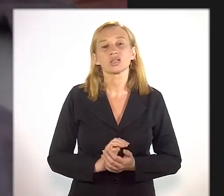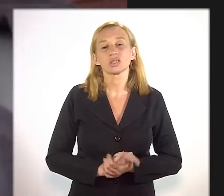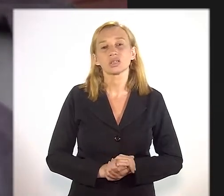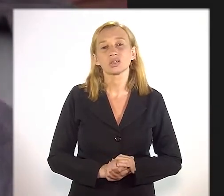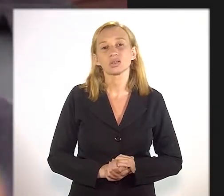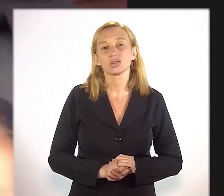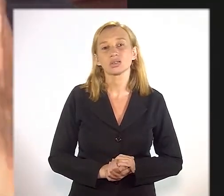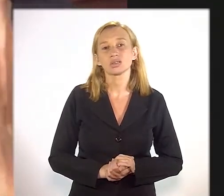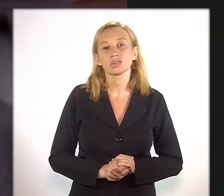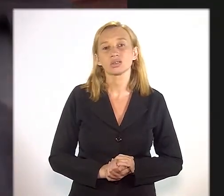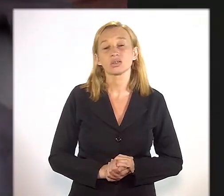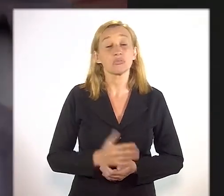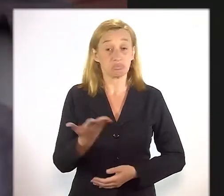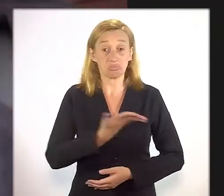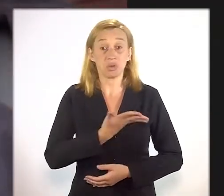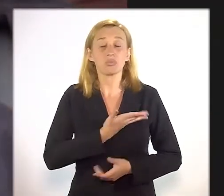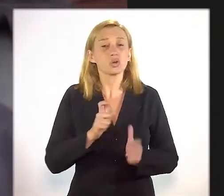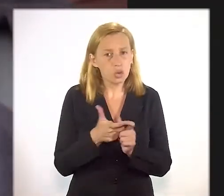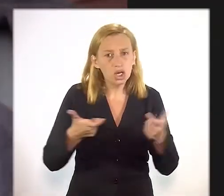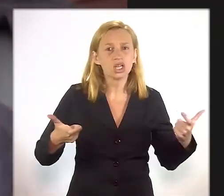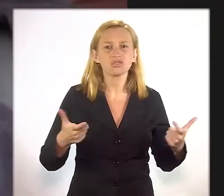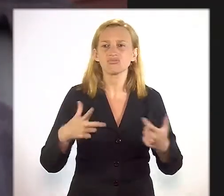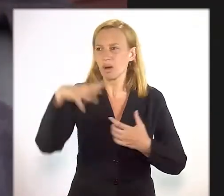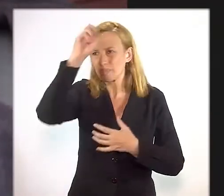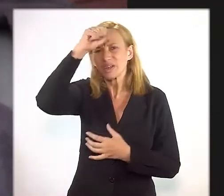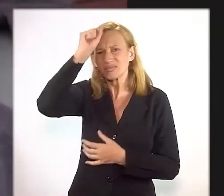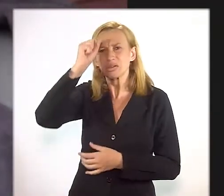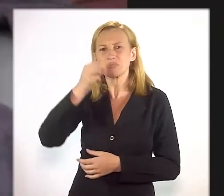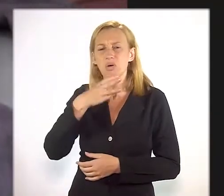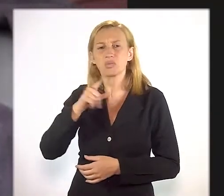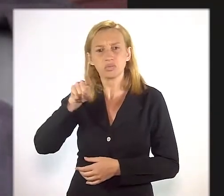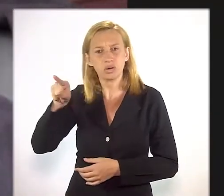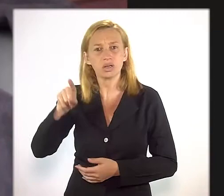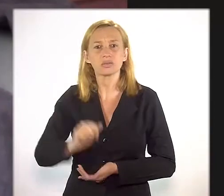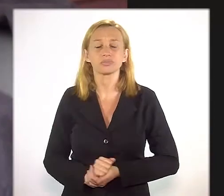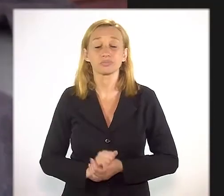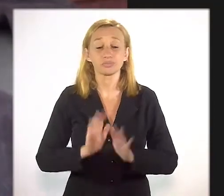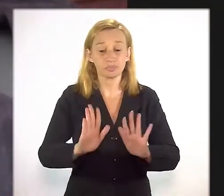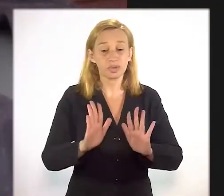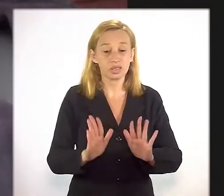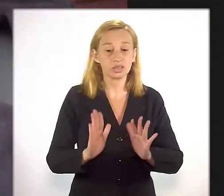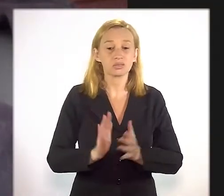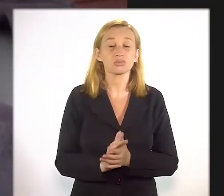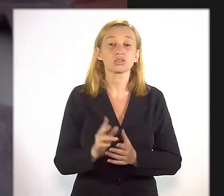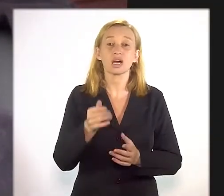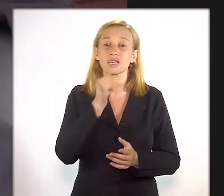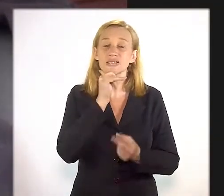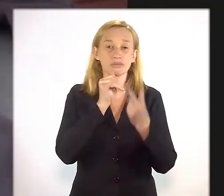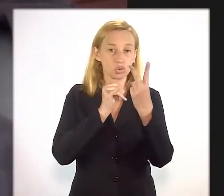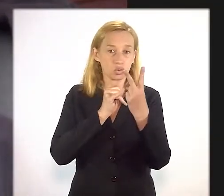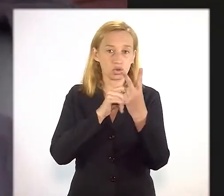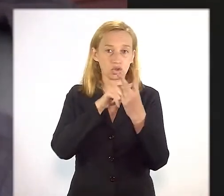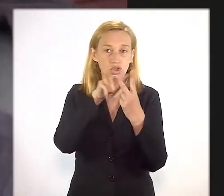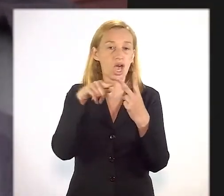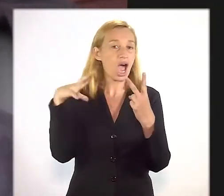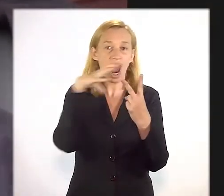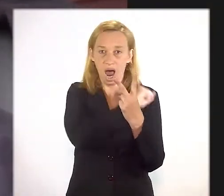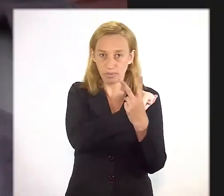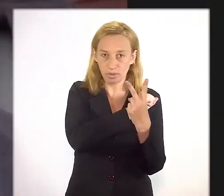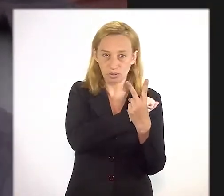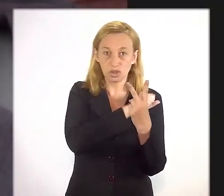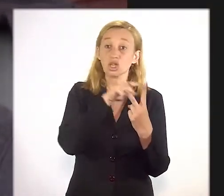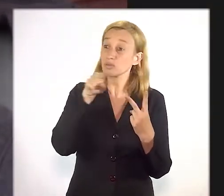Sonhei. Paz à sua alma, grande amigo, aprendi muito com ele. Mas então vou-te dar dois exemplos,